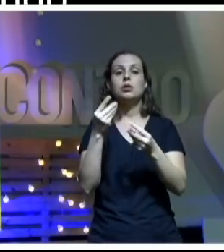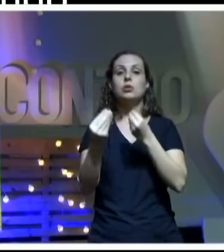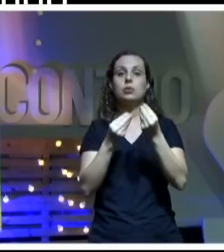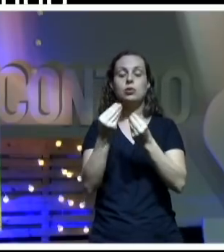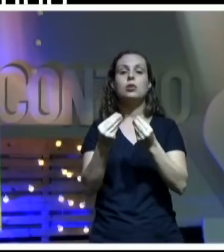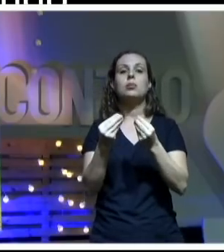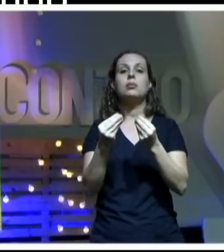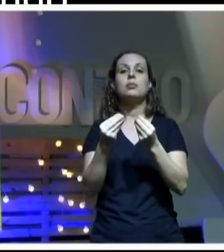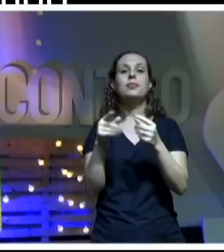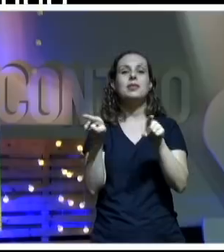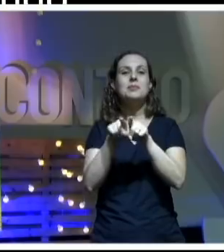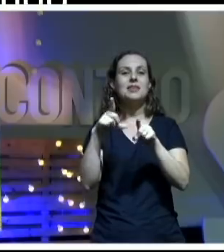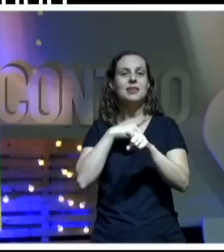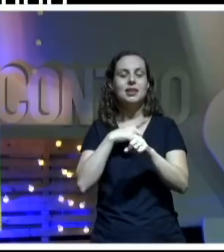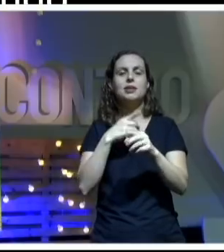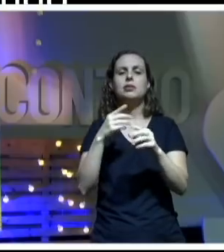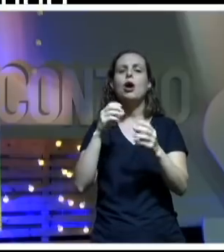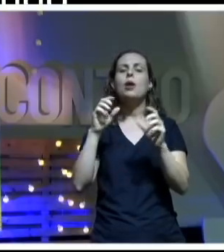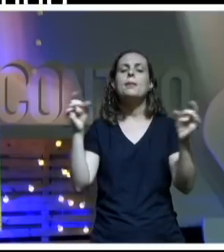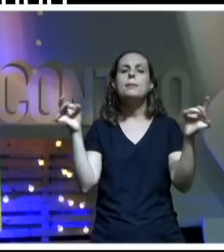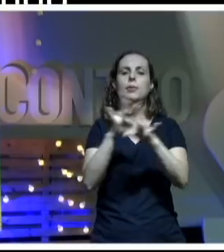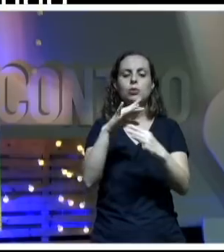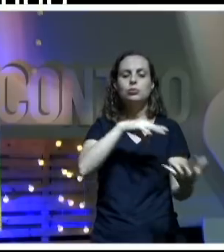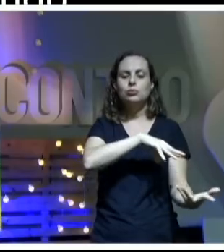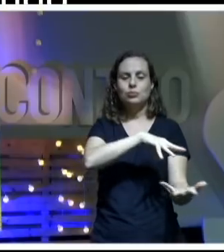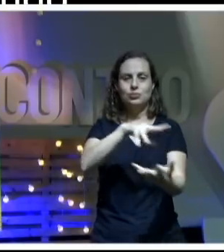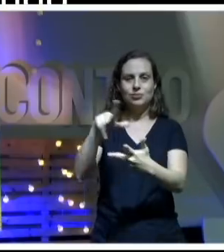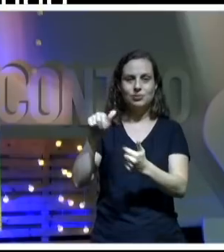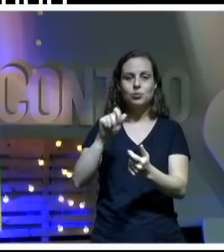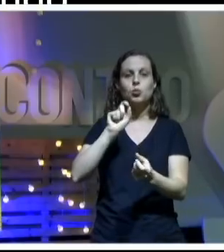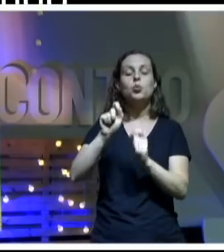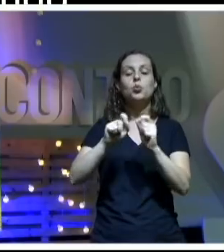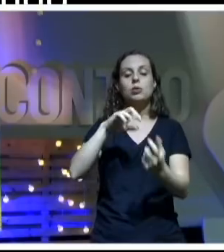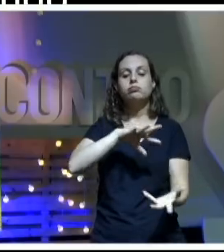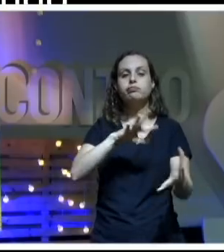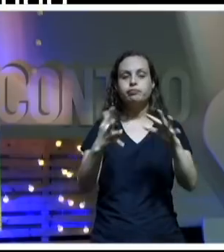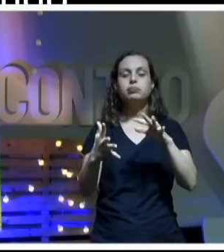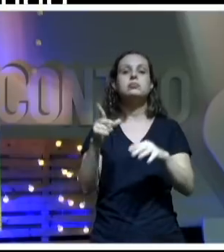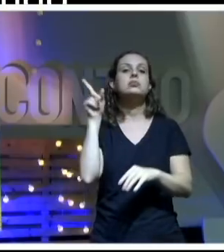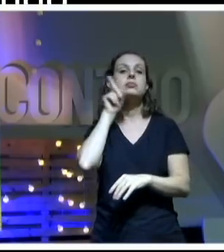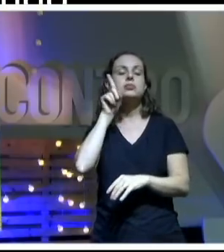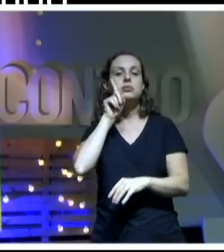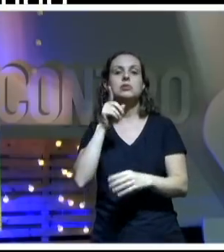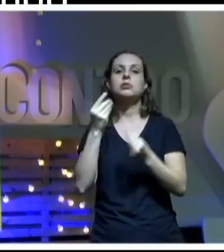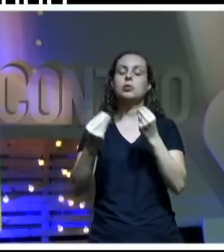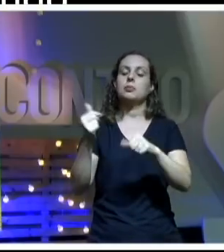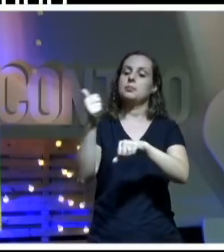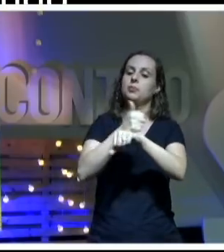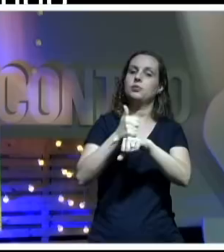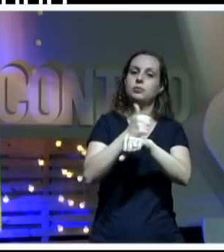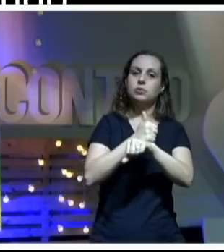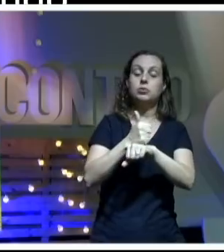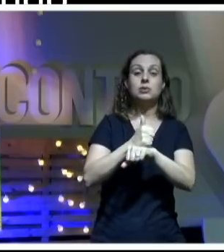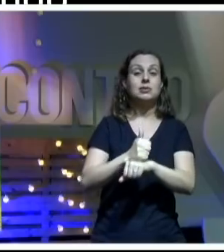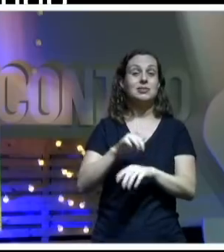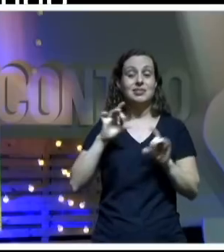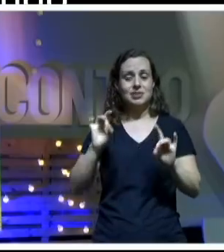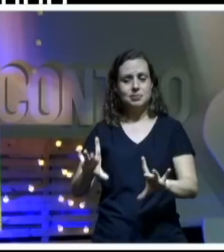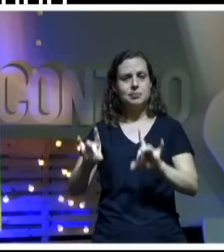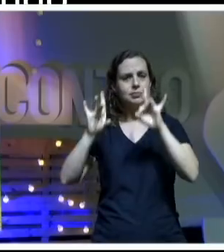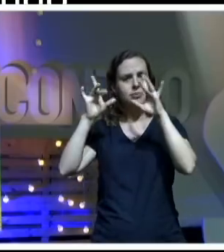carregou a nação depois da revolução americana convocando aprender todo novo tipo de profissão mas especialmente